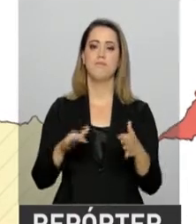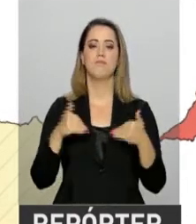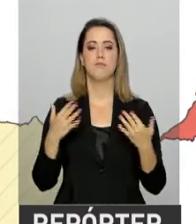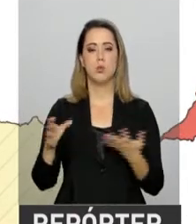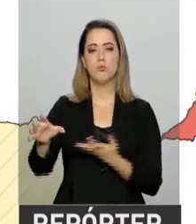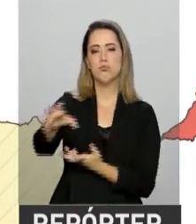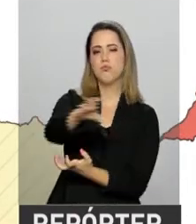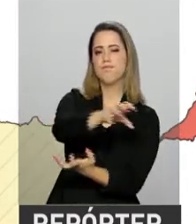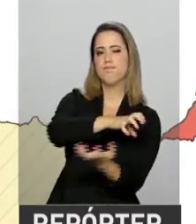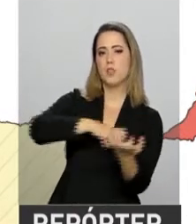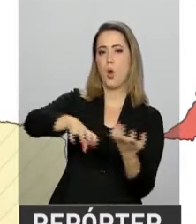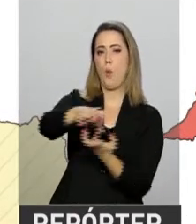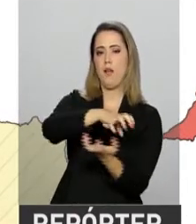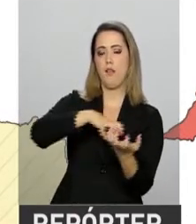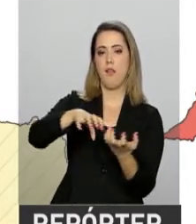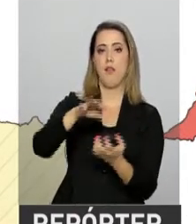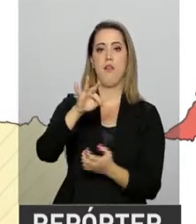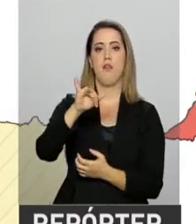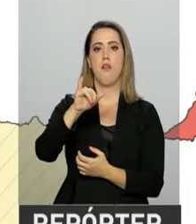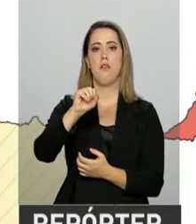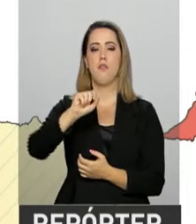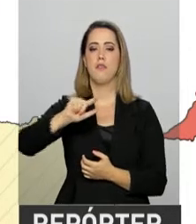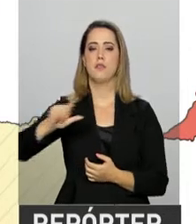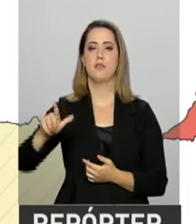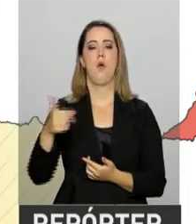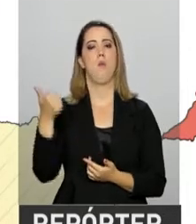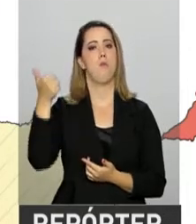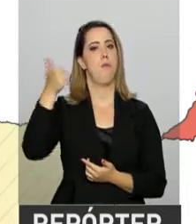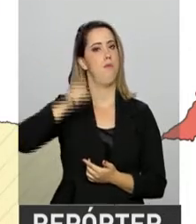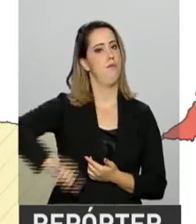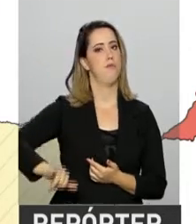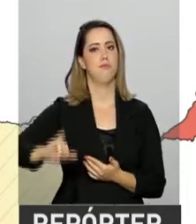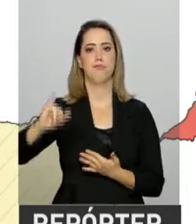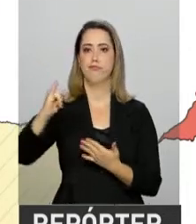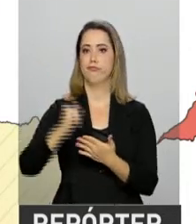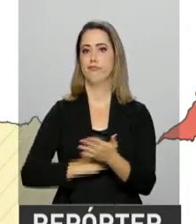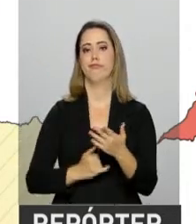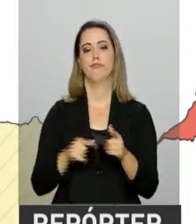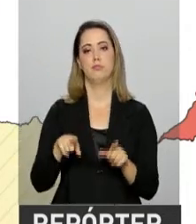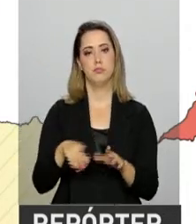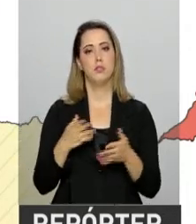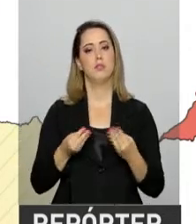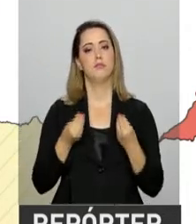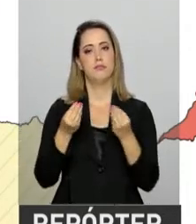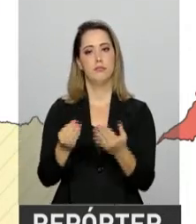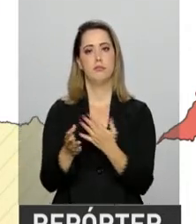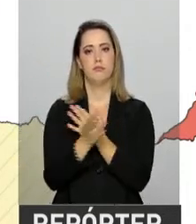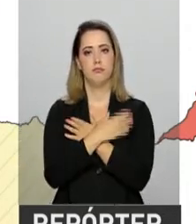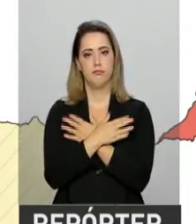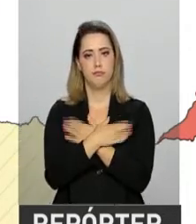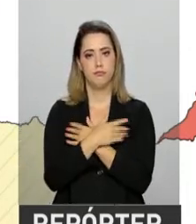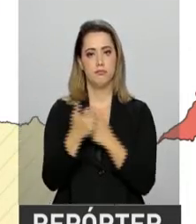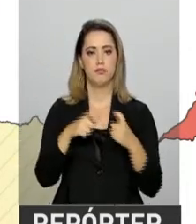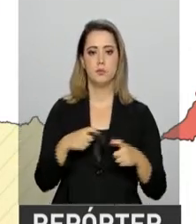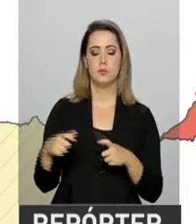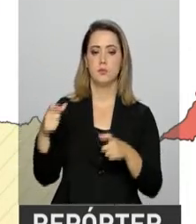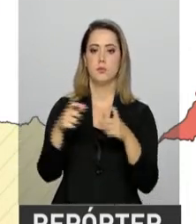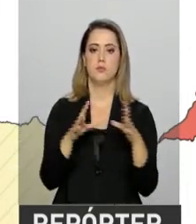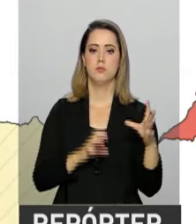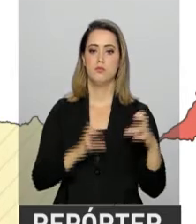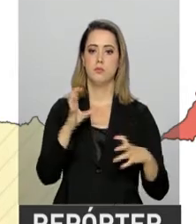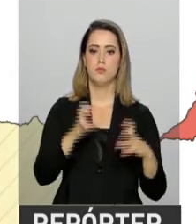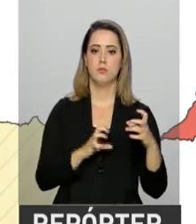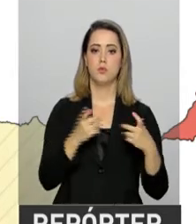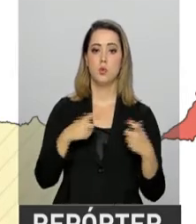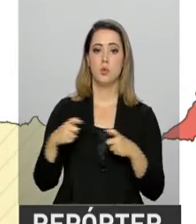acaba prejudicando a arrecadação de tributos no país e provocando o desemprego em determinadas regiões na disputa